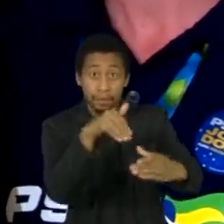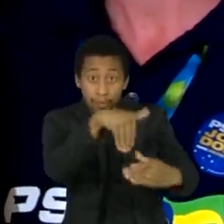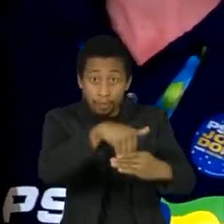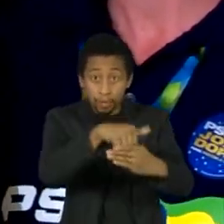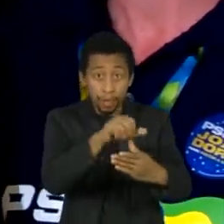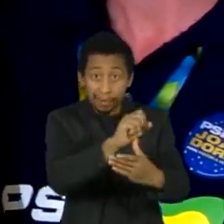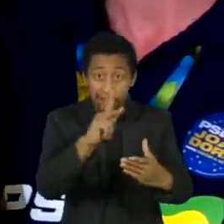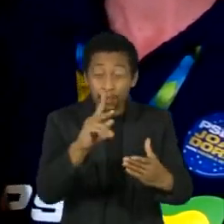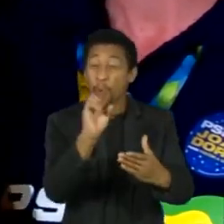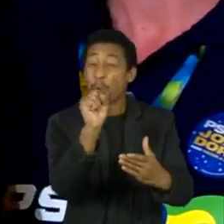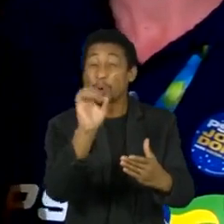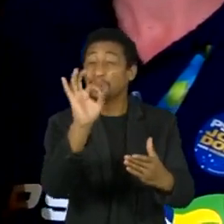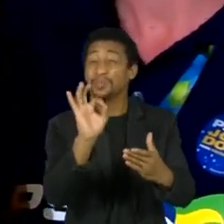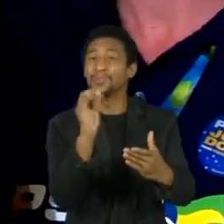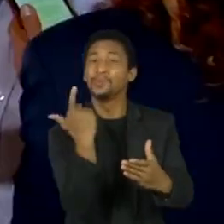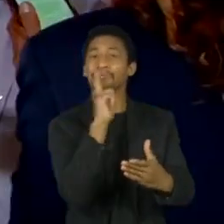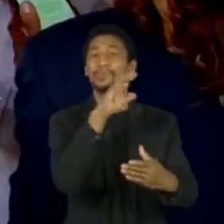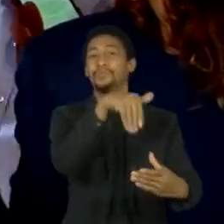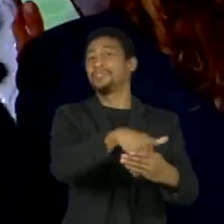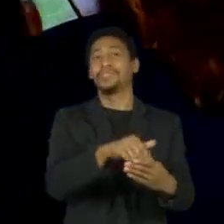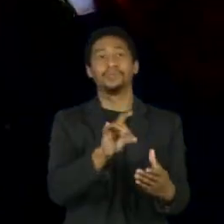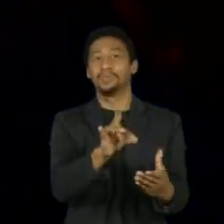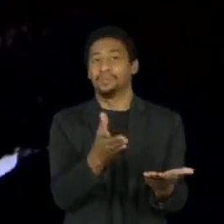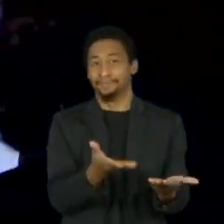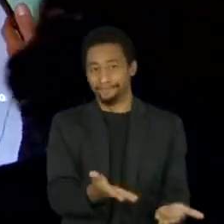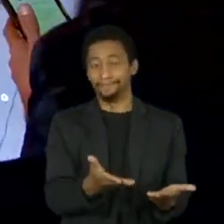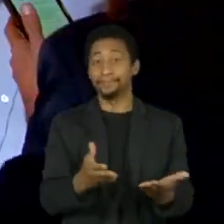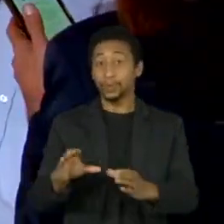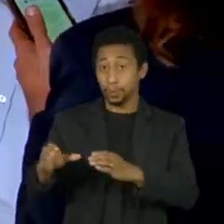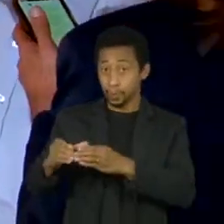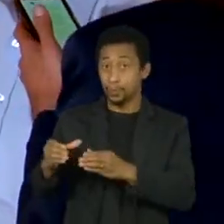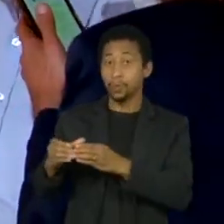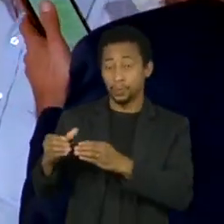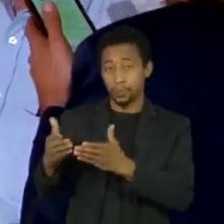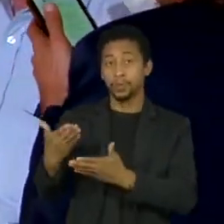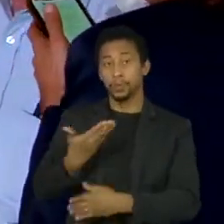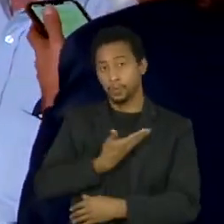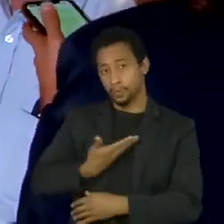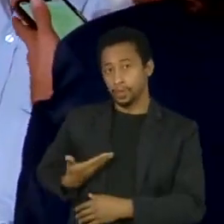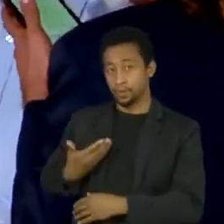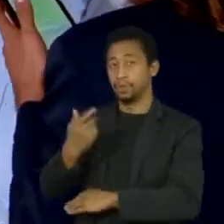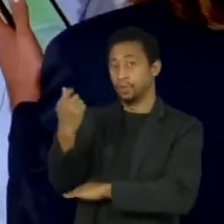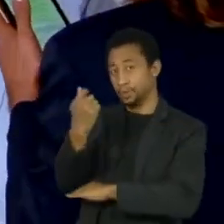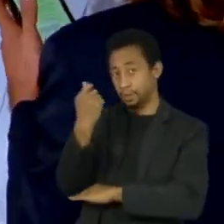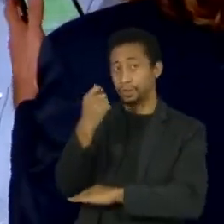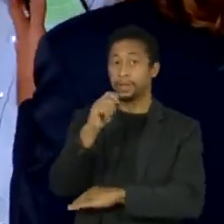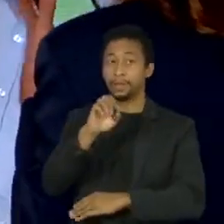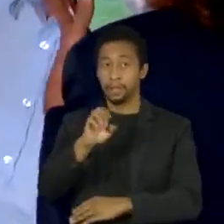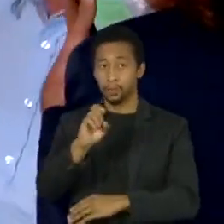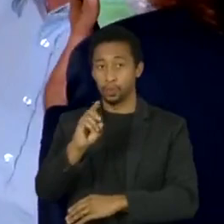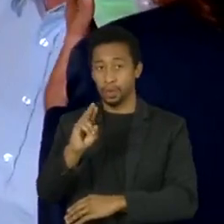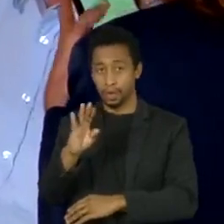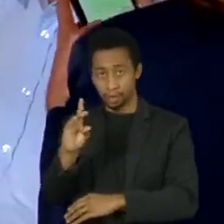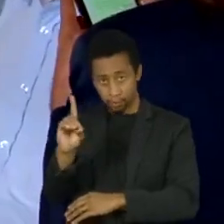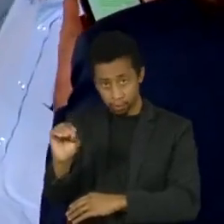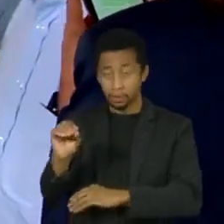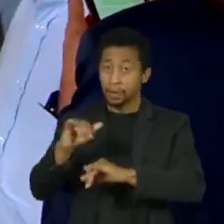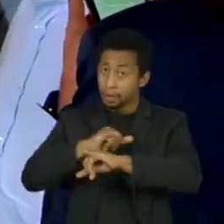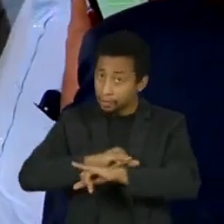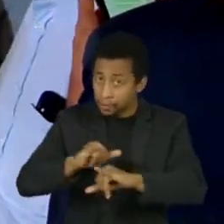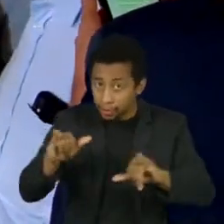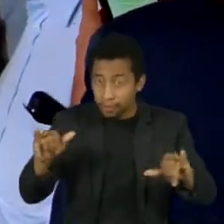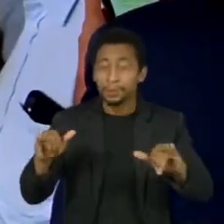aplicativo, conseguiu votar no aplicativo. Já o grupo do governador do Rio Grande do Sul, Eduardo Leite, defende que a votação